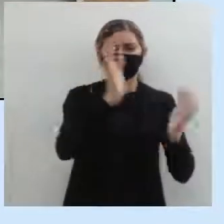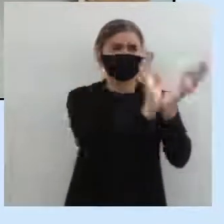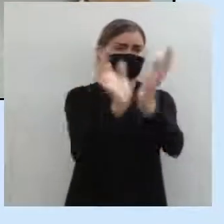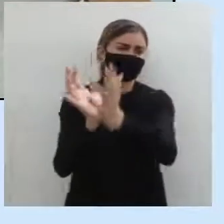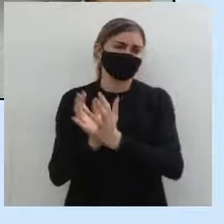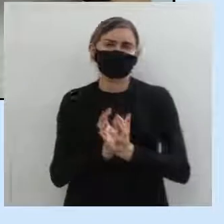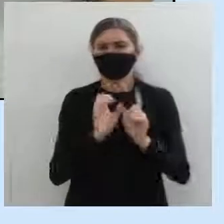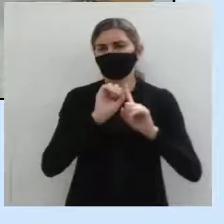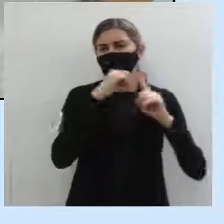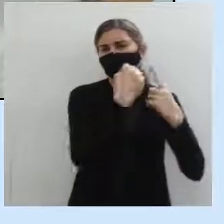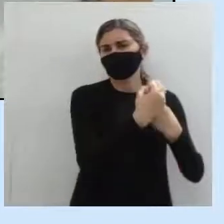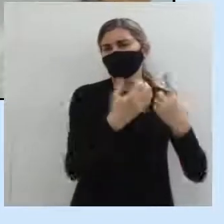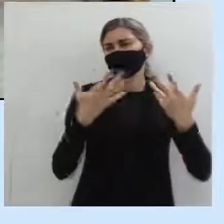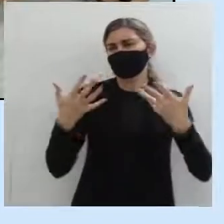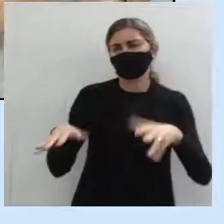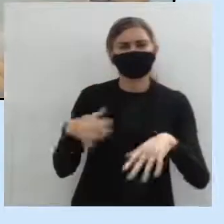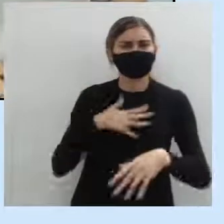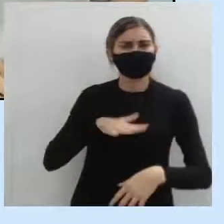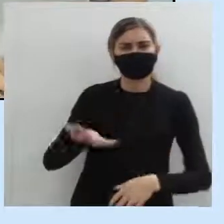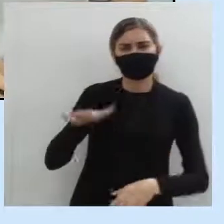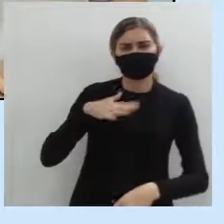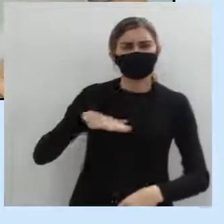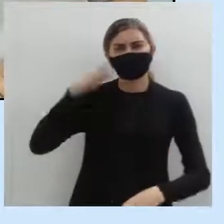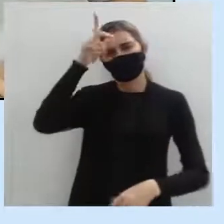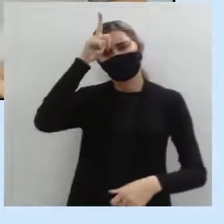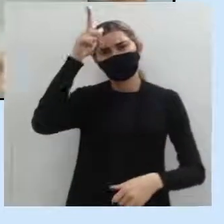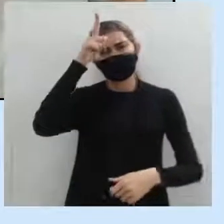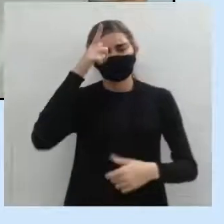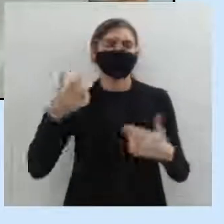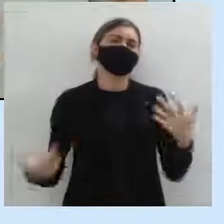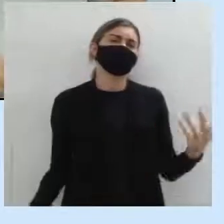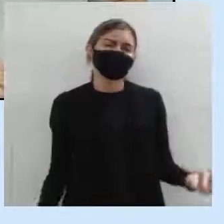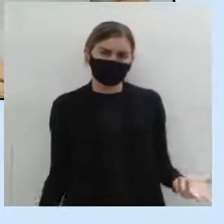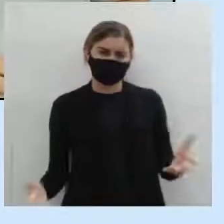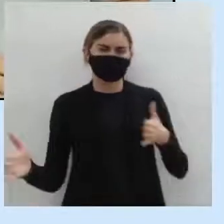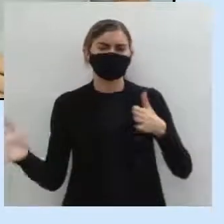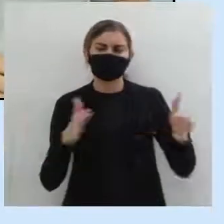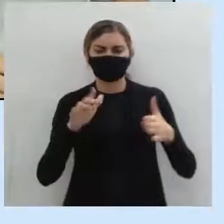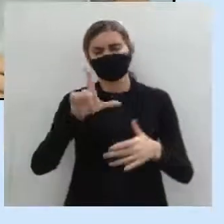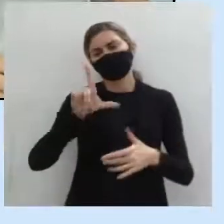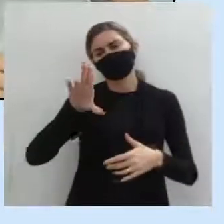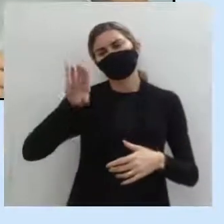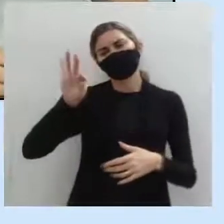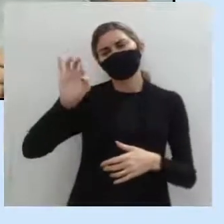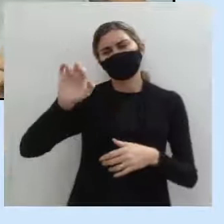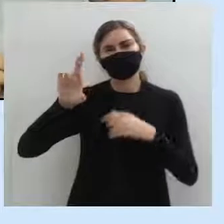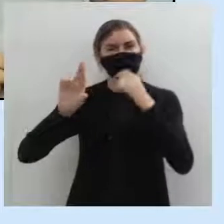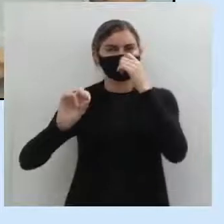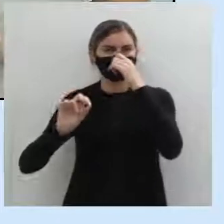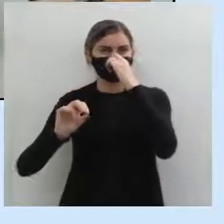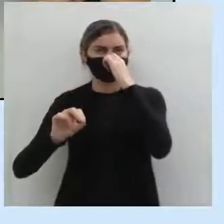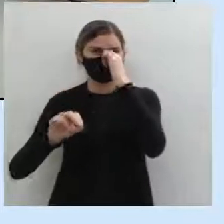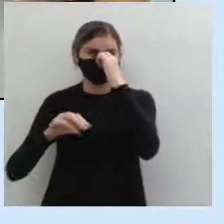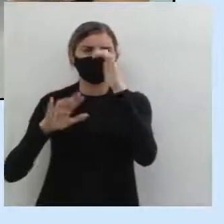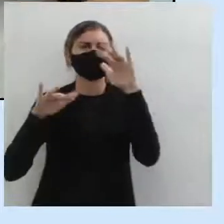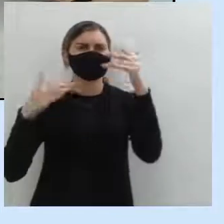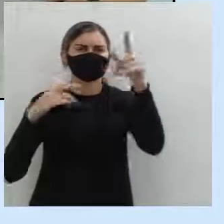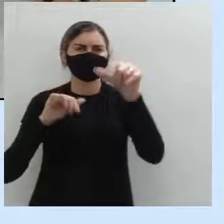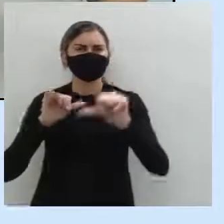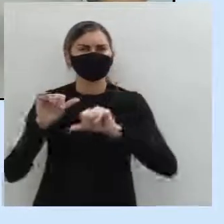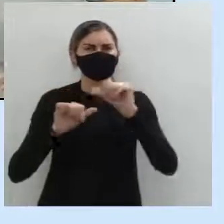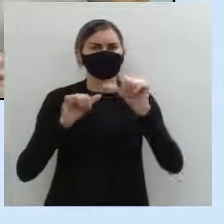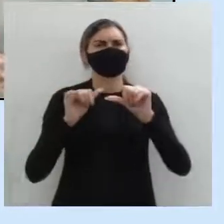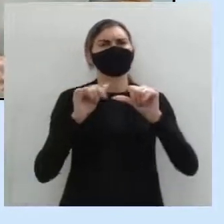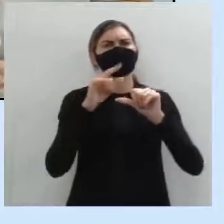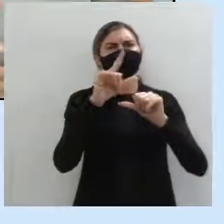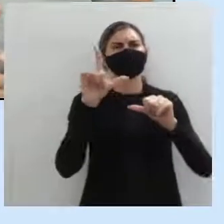grupos sociais da Alemanha do período de Lutero. Tá bem? Então, reforma